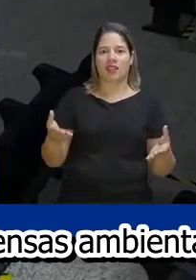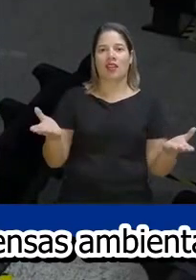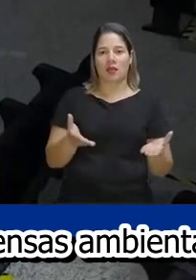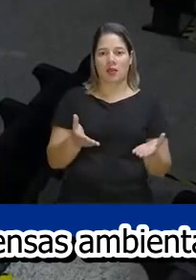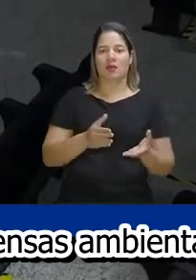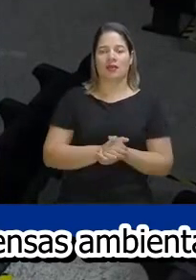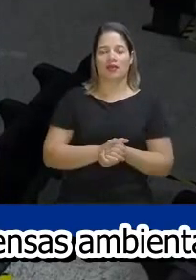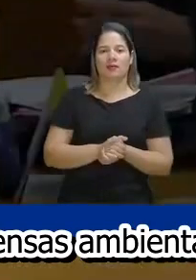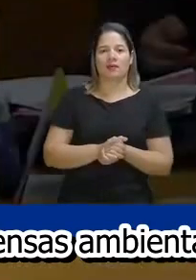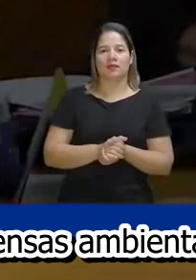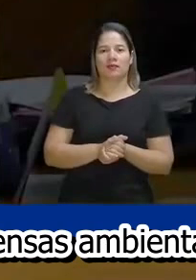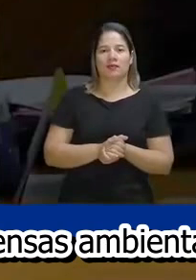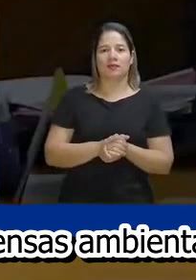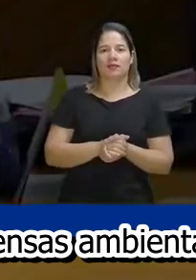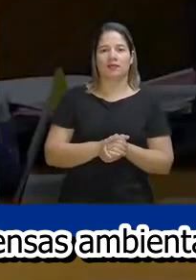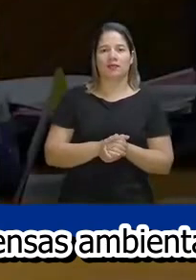sob o